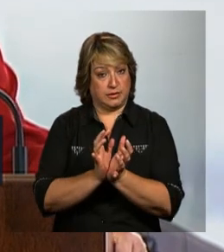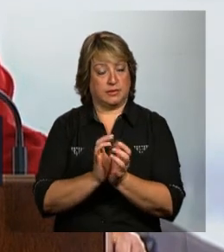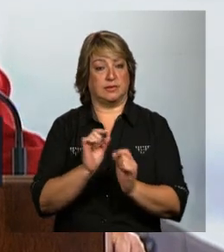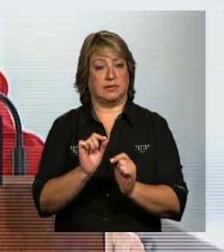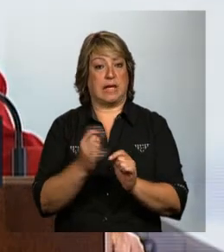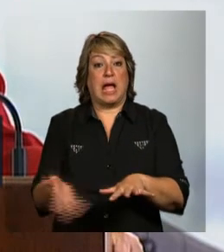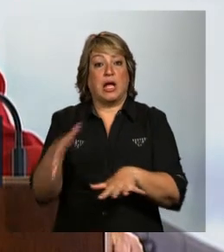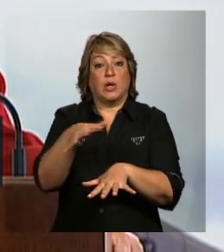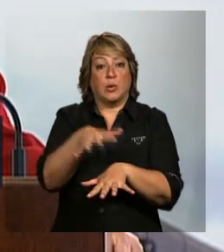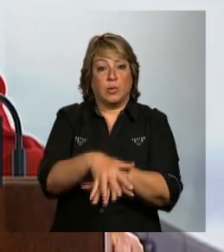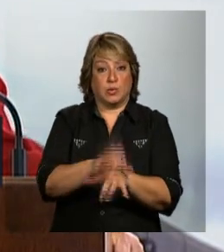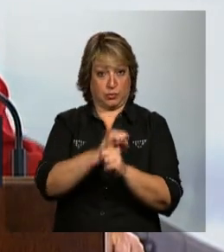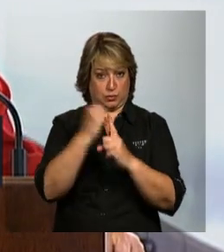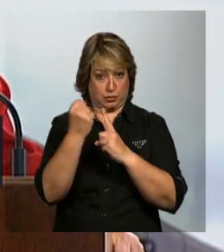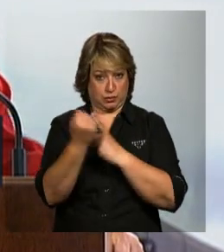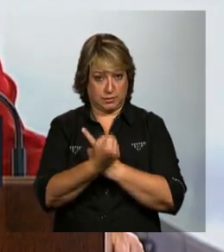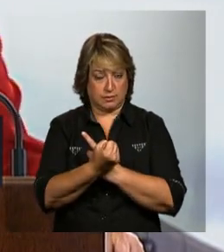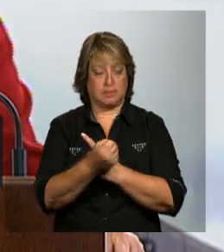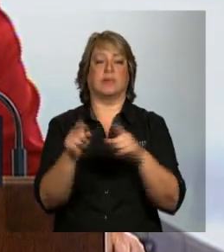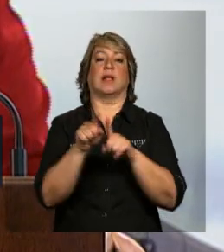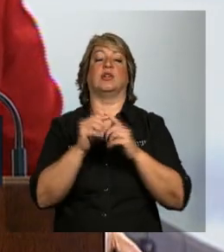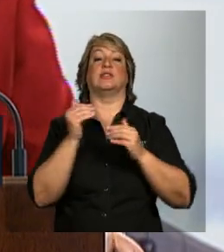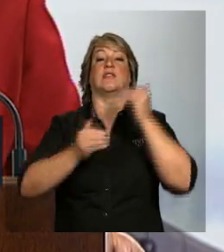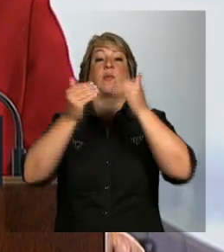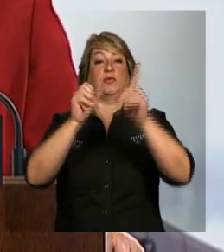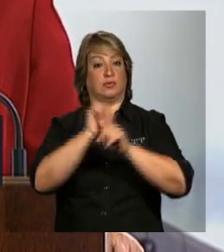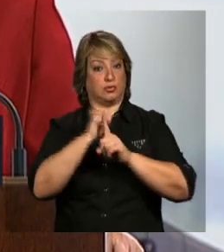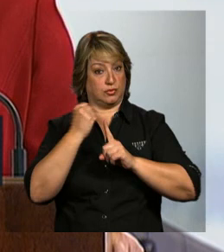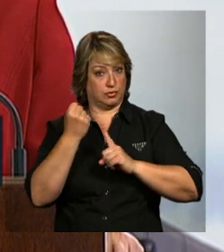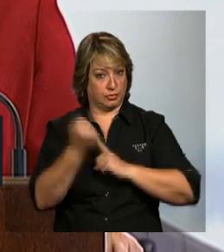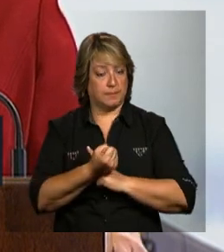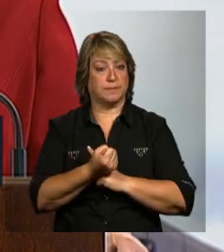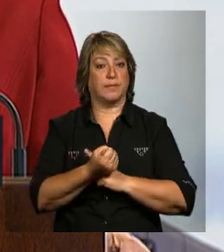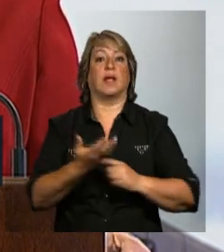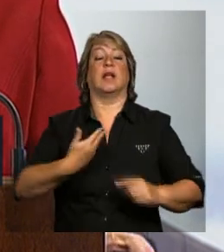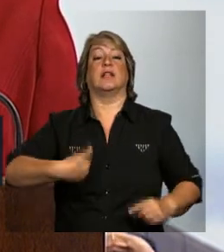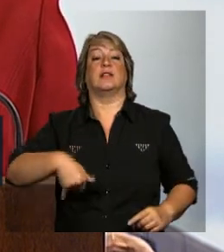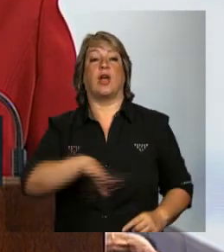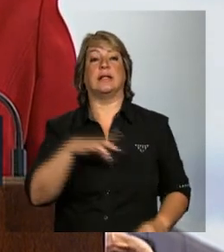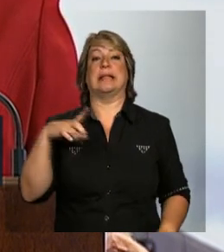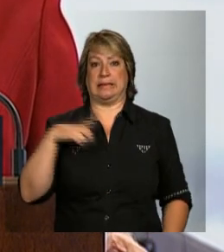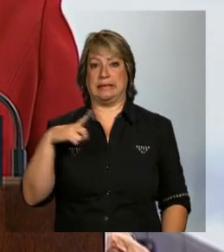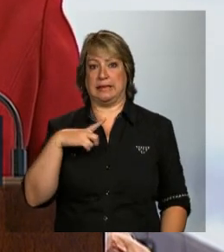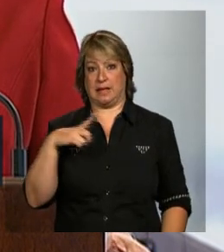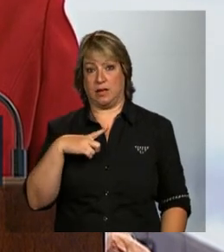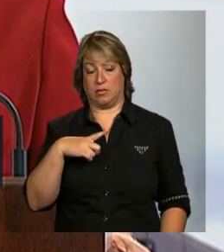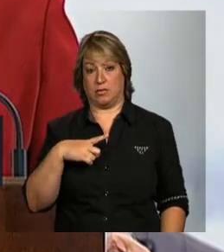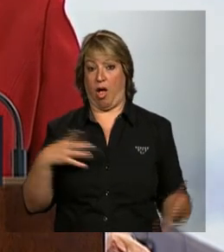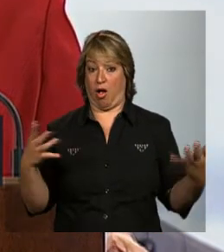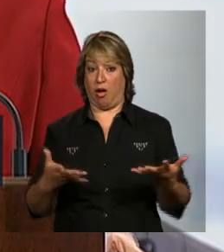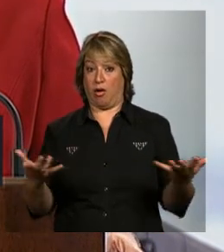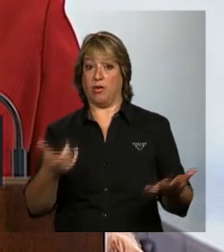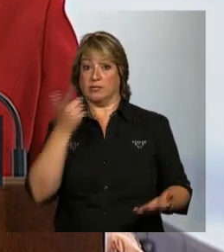e da inclusão social e do Desenvolvimento Social nós temos um resultado